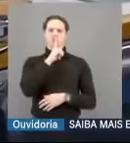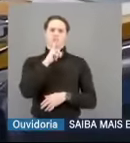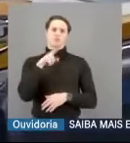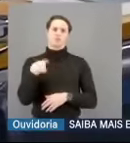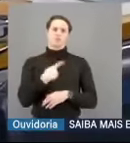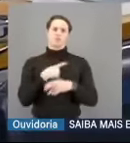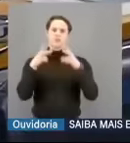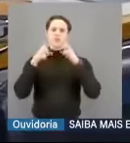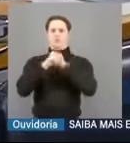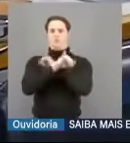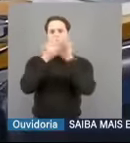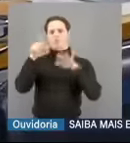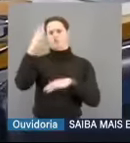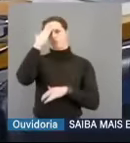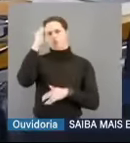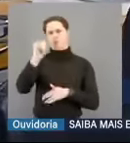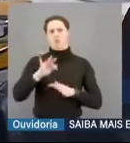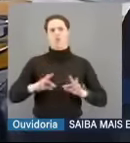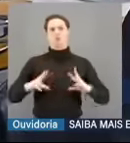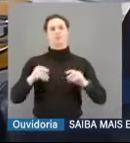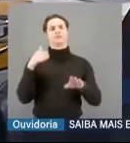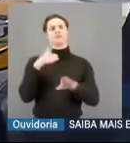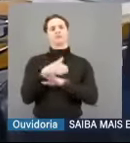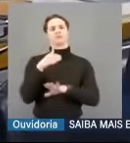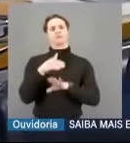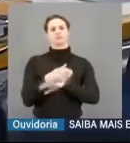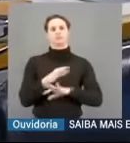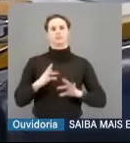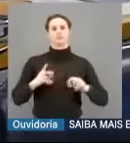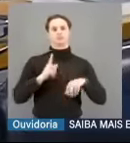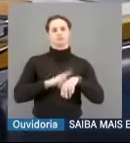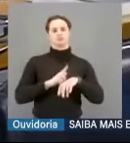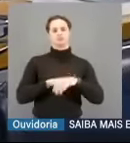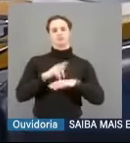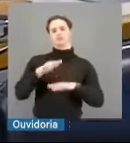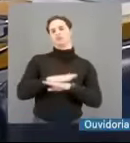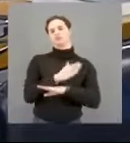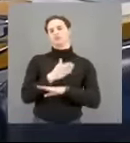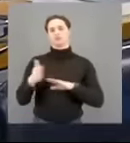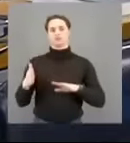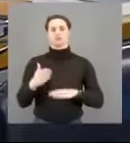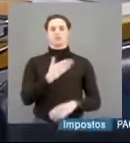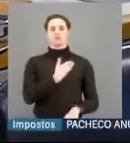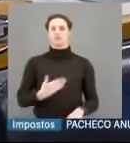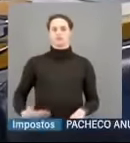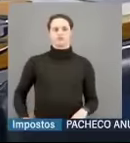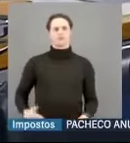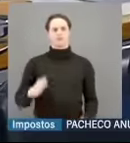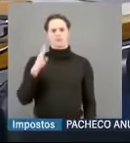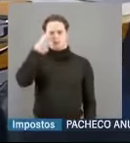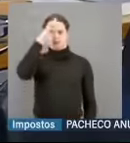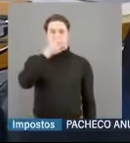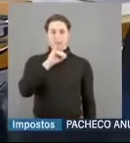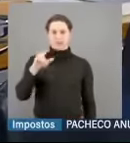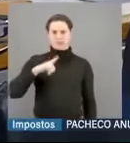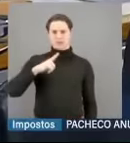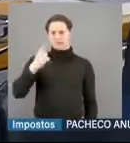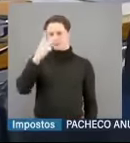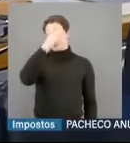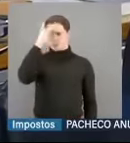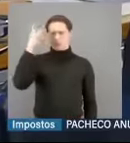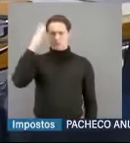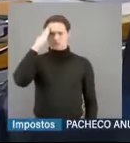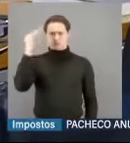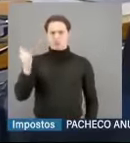nós que o senhor sabia de tudo e participou de tudo durante o governo Bolsonaro. Se tem uma pessoa que sabe detalhadamente